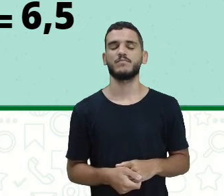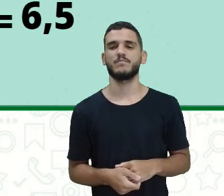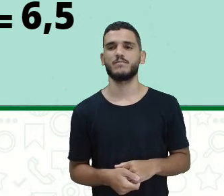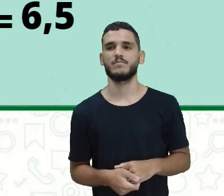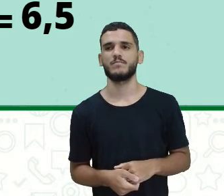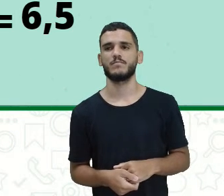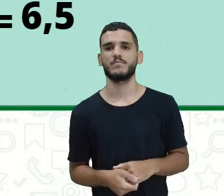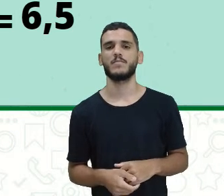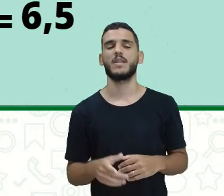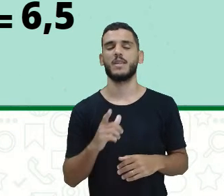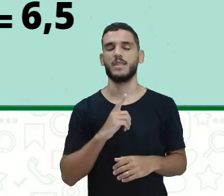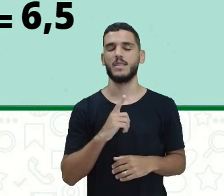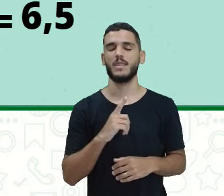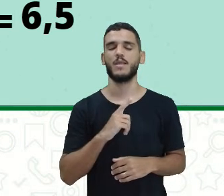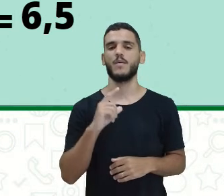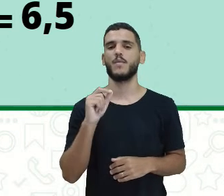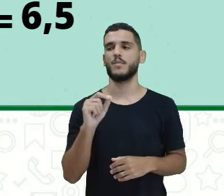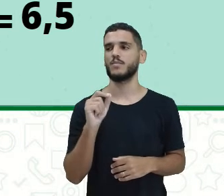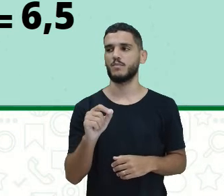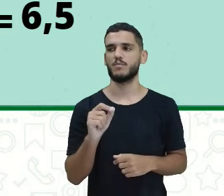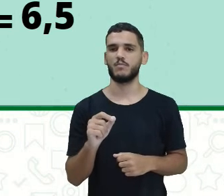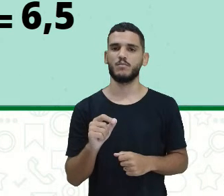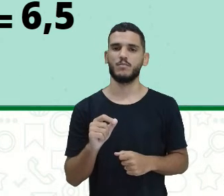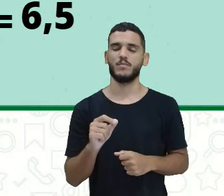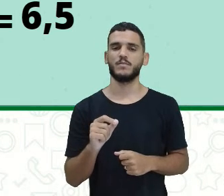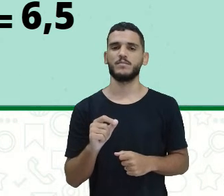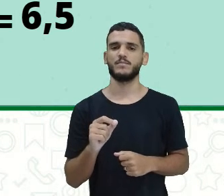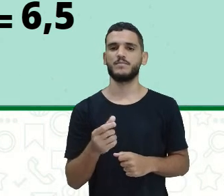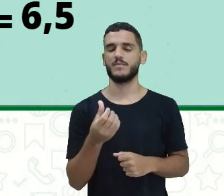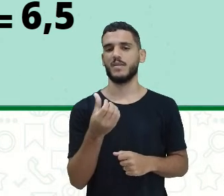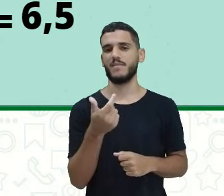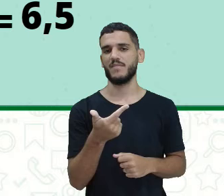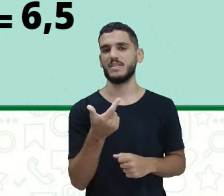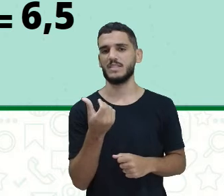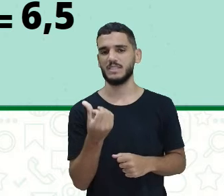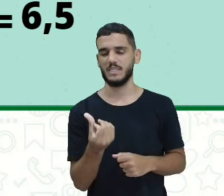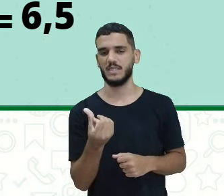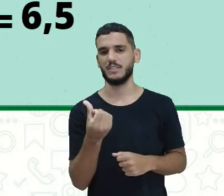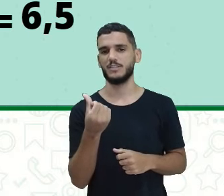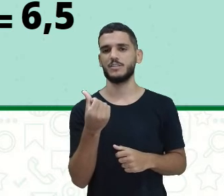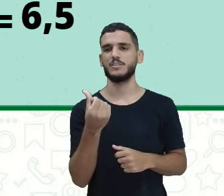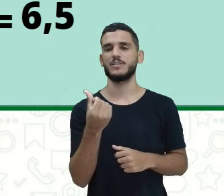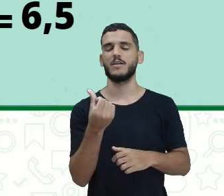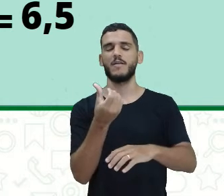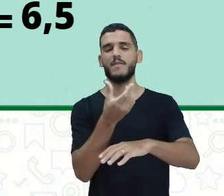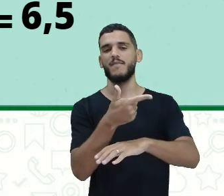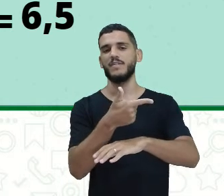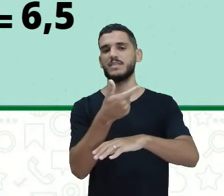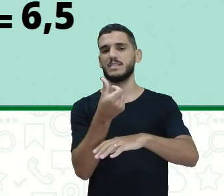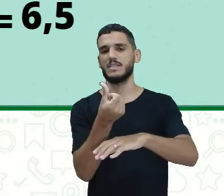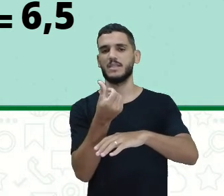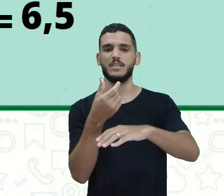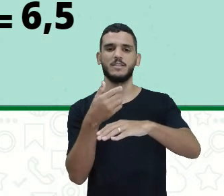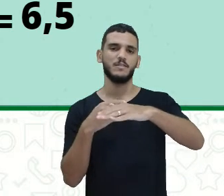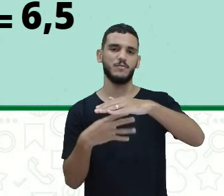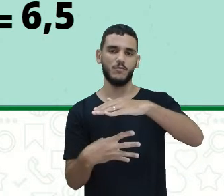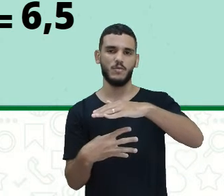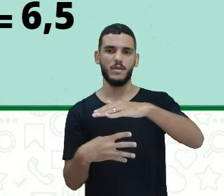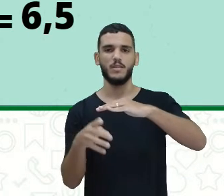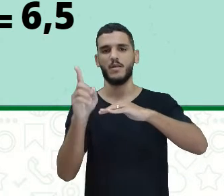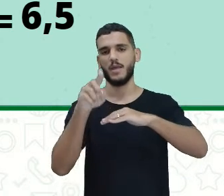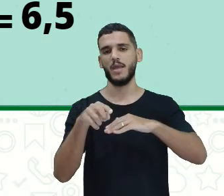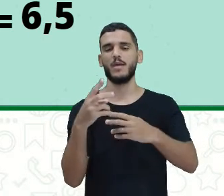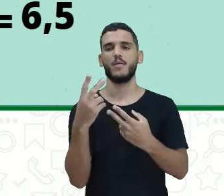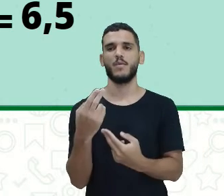Então, eu tenho que... Isso, 26 dividido por 4, vai me dar